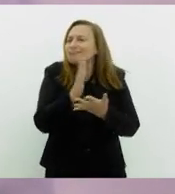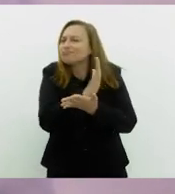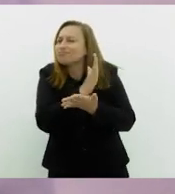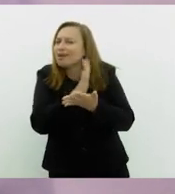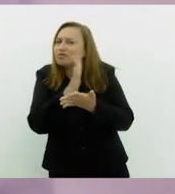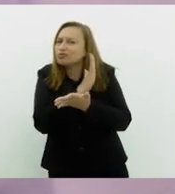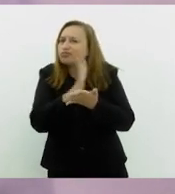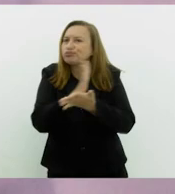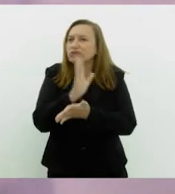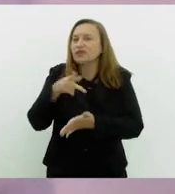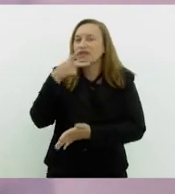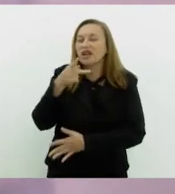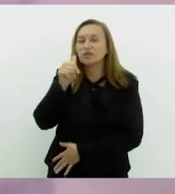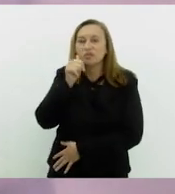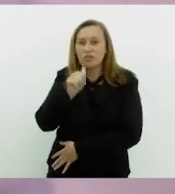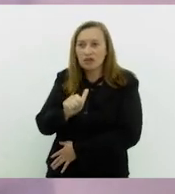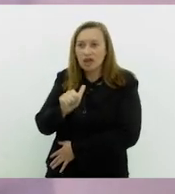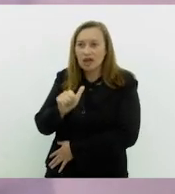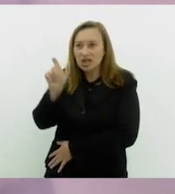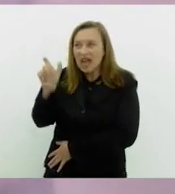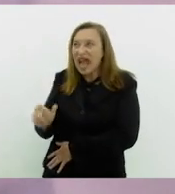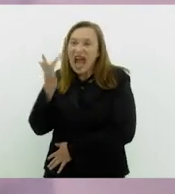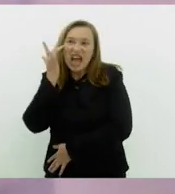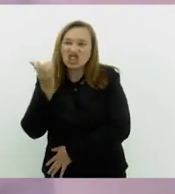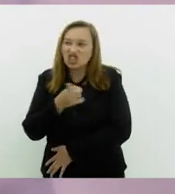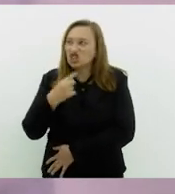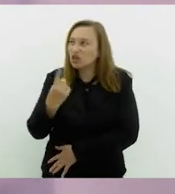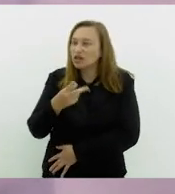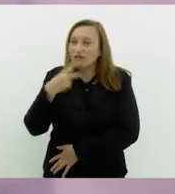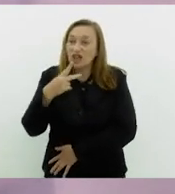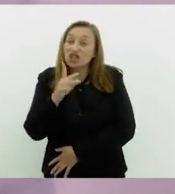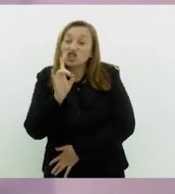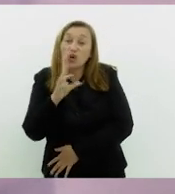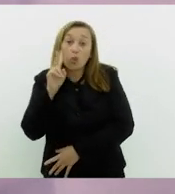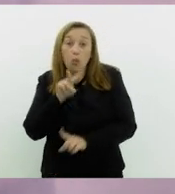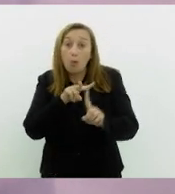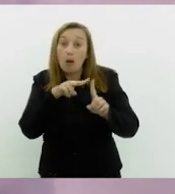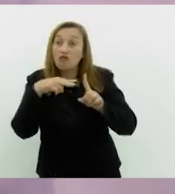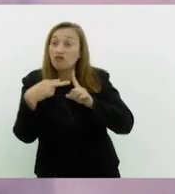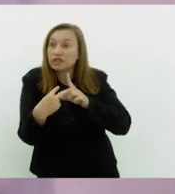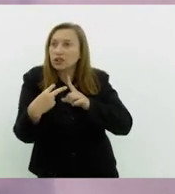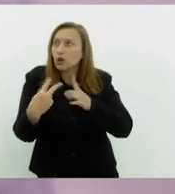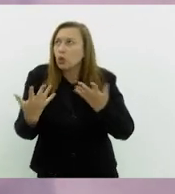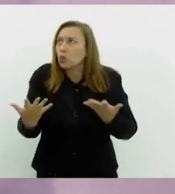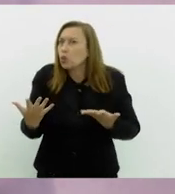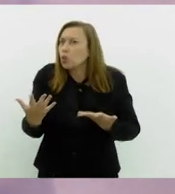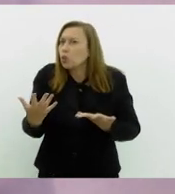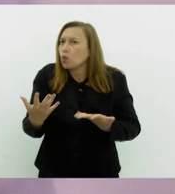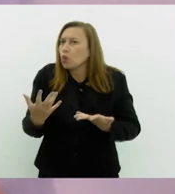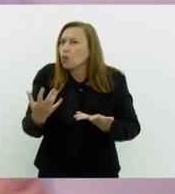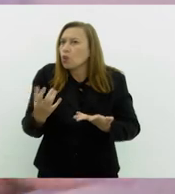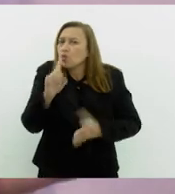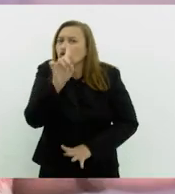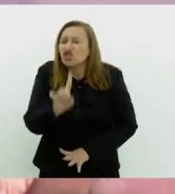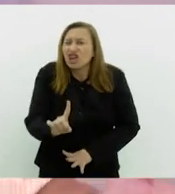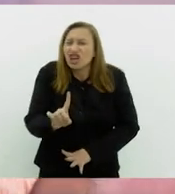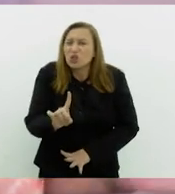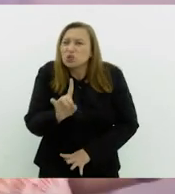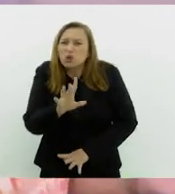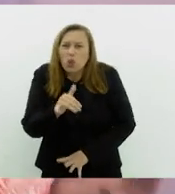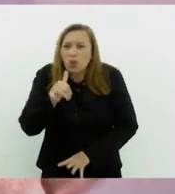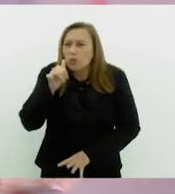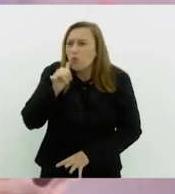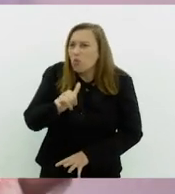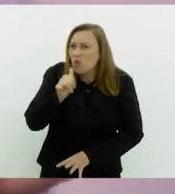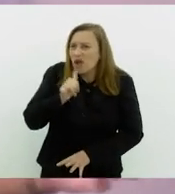quando a gente fala de mulheres, eles acham que a gente está falando só do ponto de vista do que são os direitos das mulheres e que